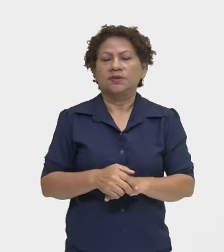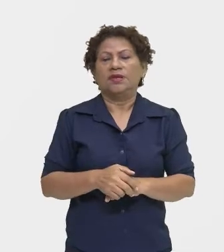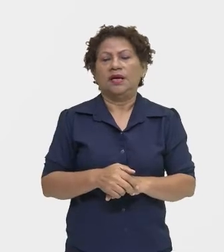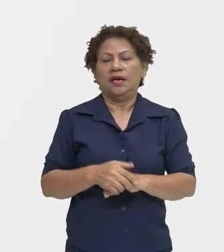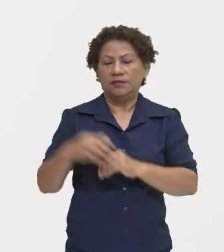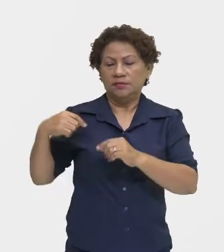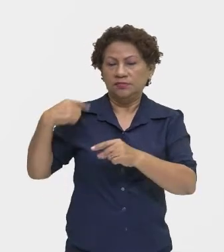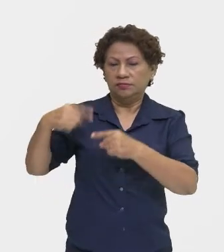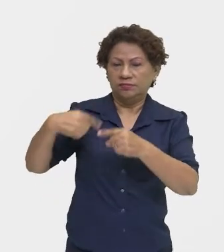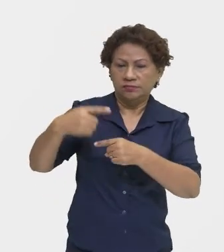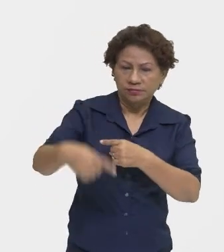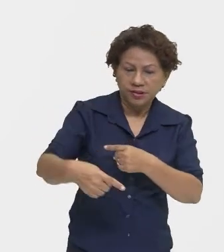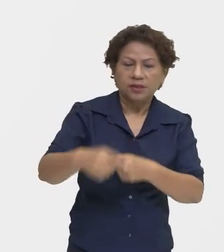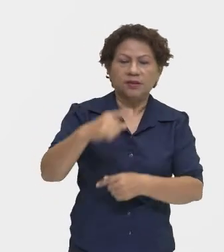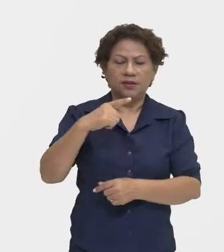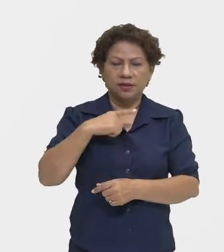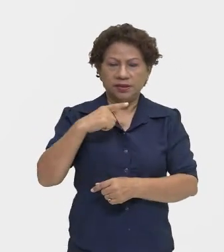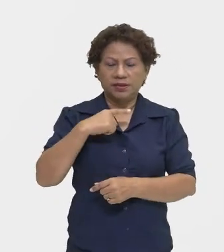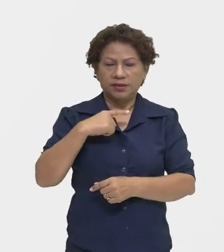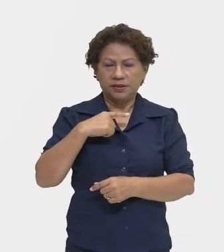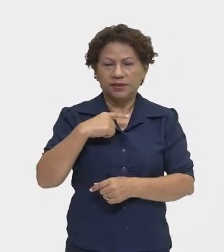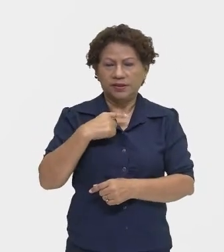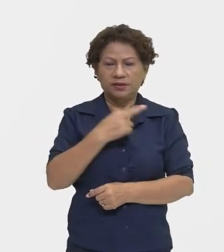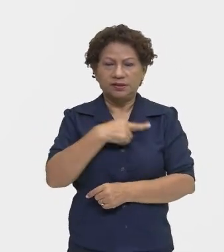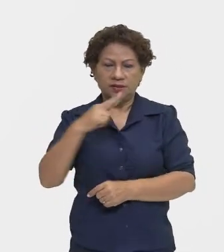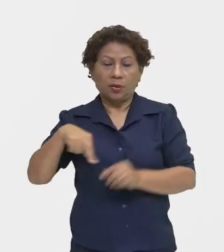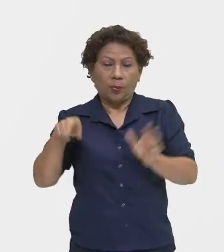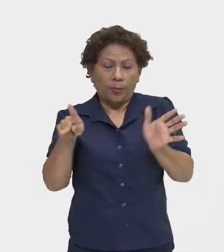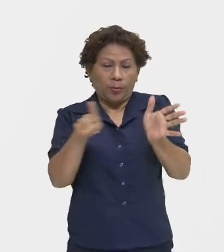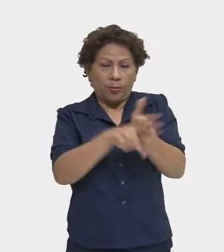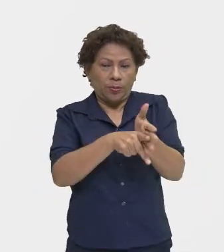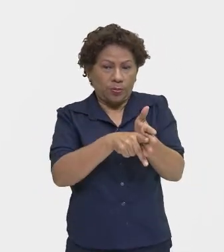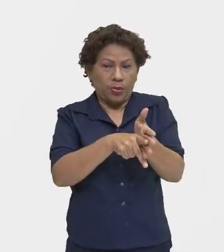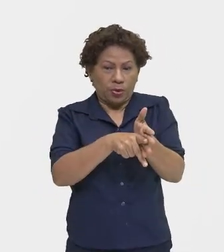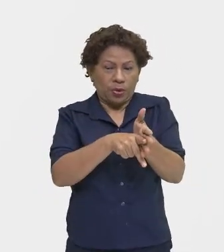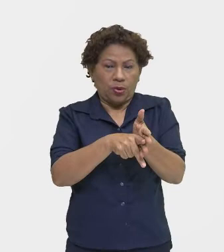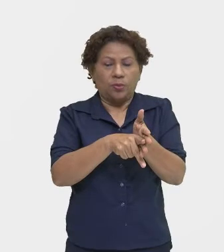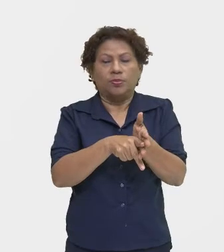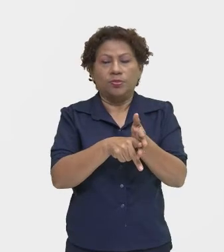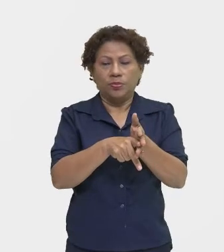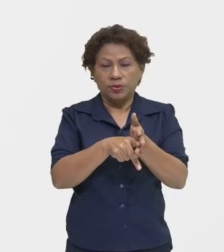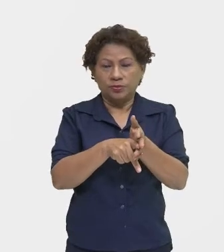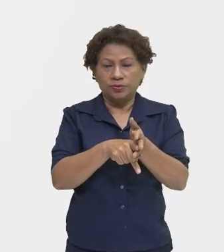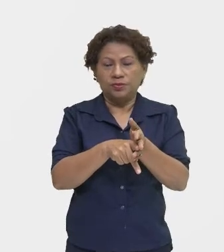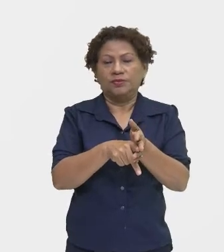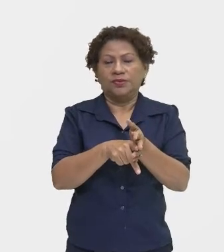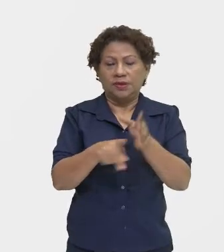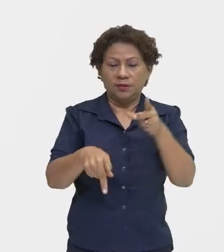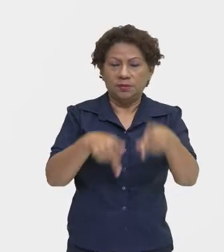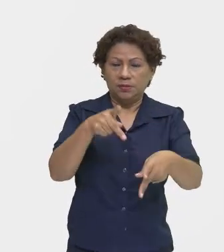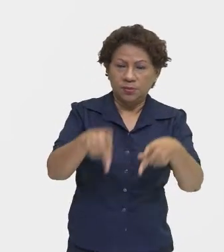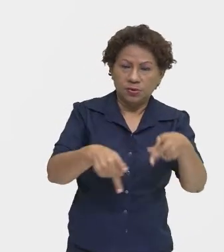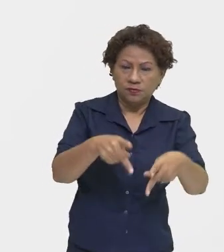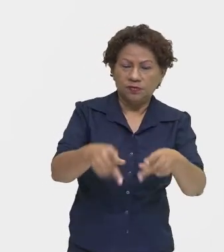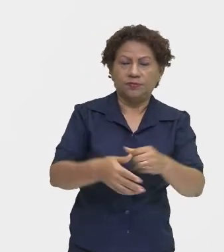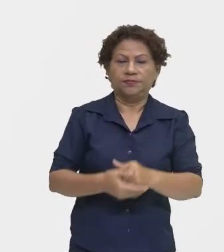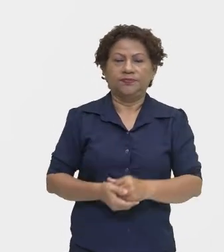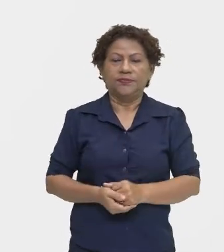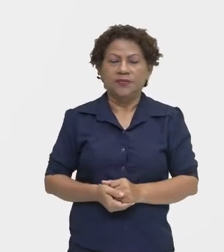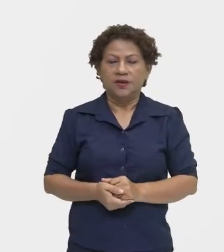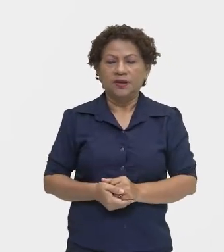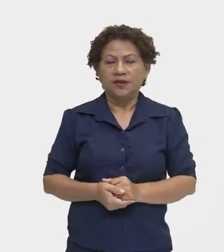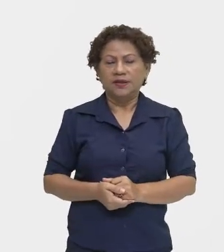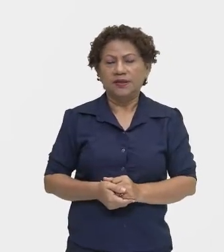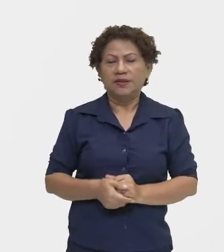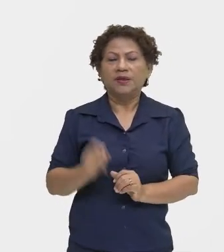passagem, celebrações e outros momentos específicos daquela tribo. As tintas utilizadas são